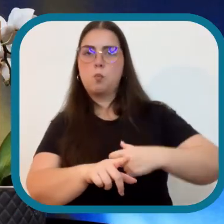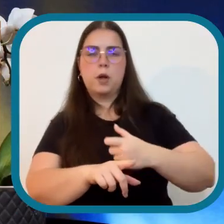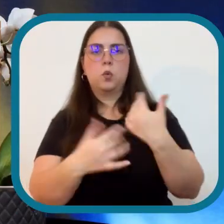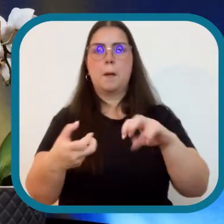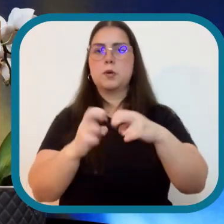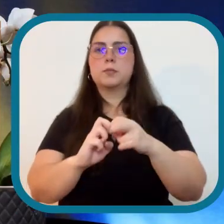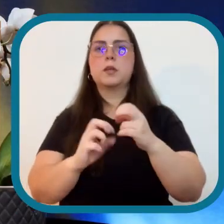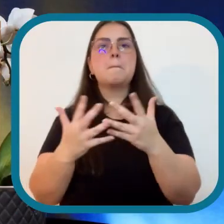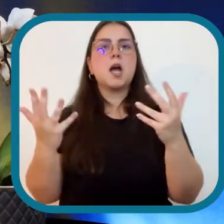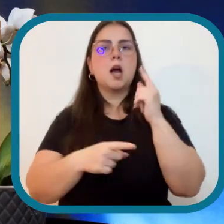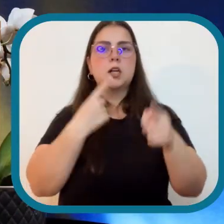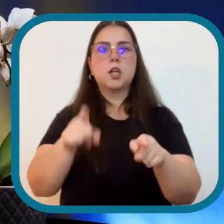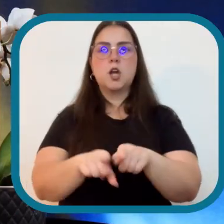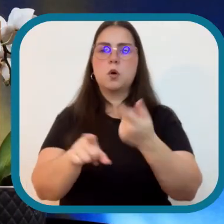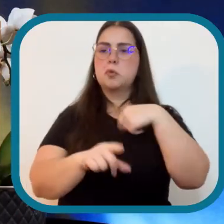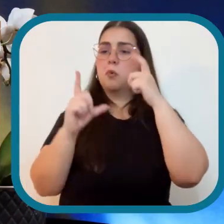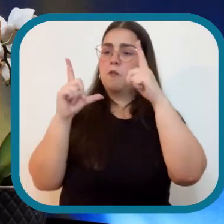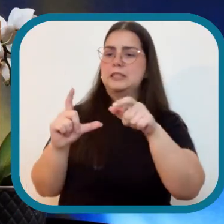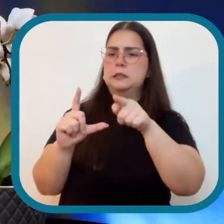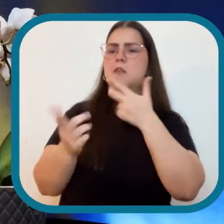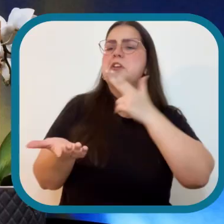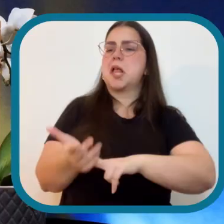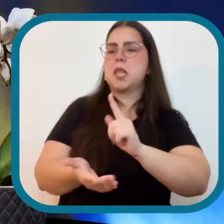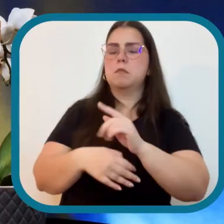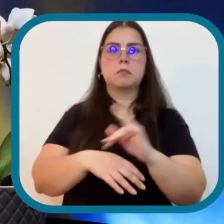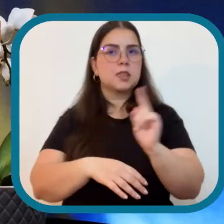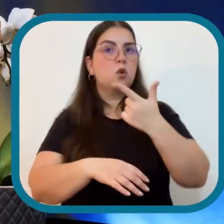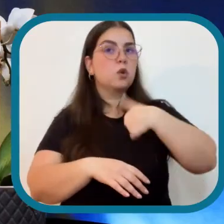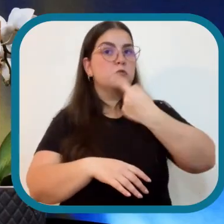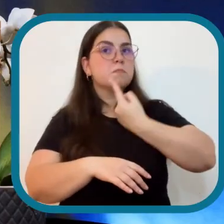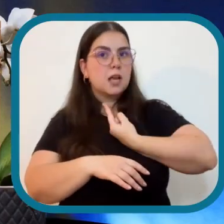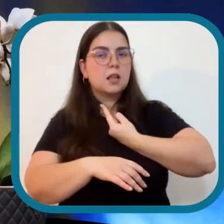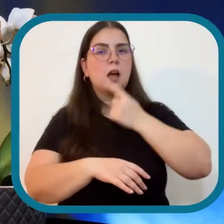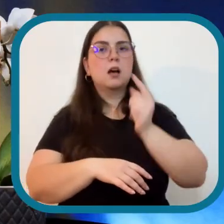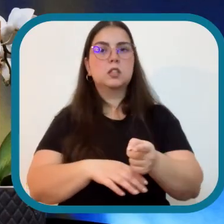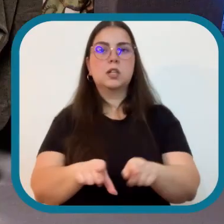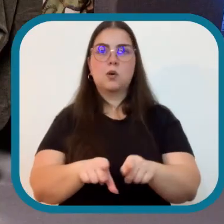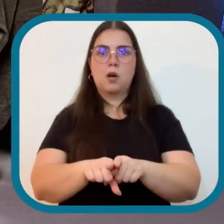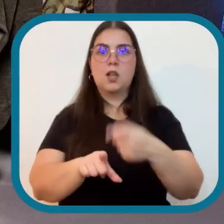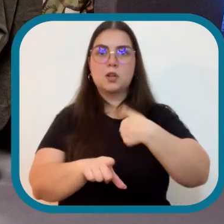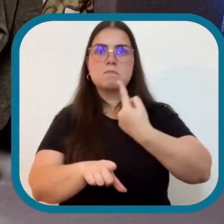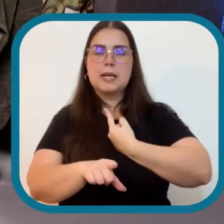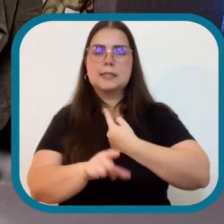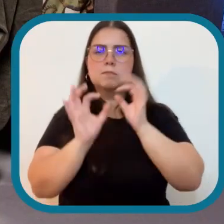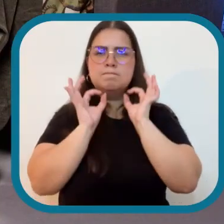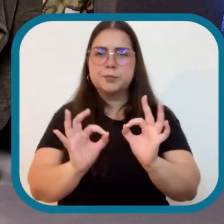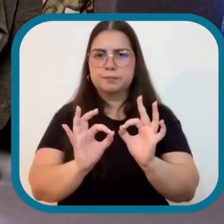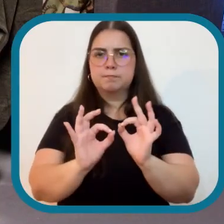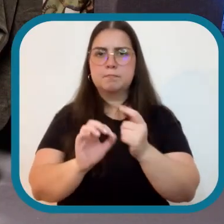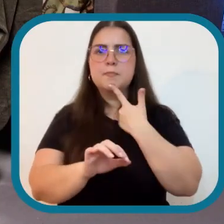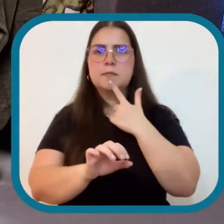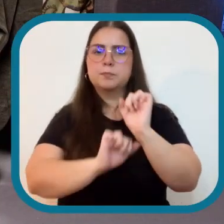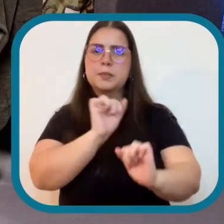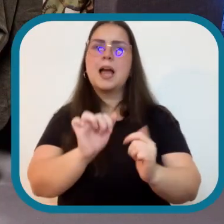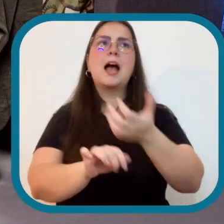neste género de tecnologias é que nós normalmente tiramos uma fotografia e dizemos isto é a realidade. Não, nós temos que ser precisamos de ser preditivos,